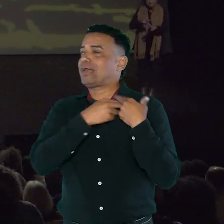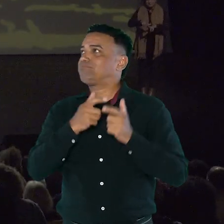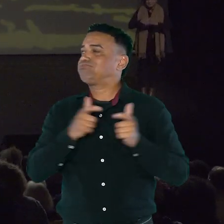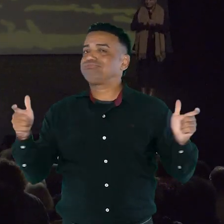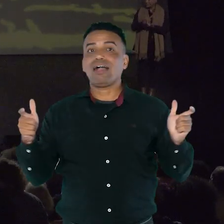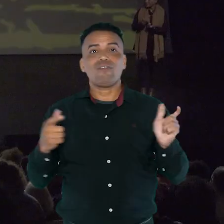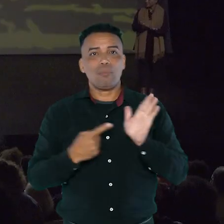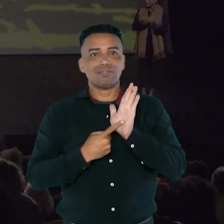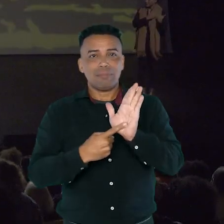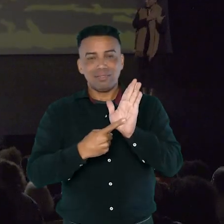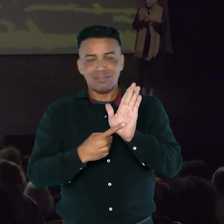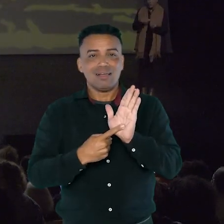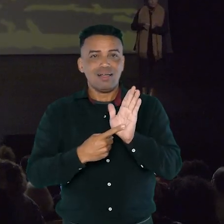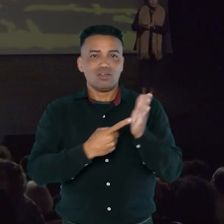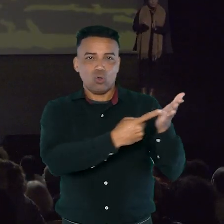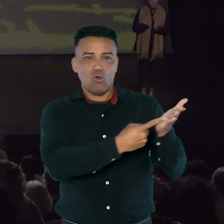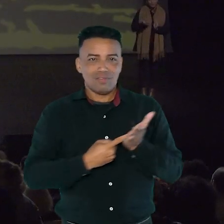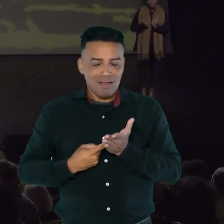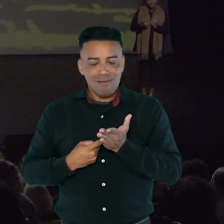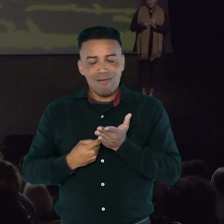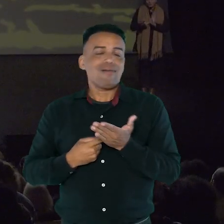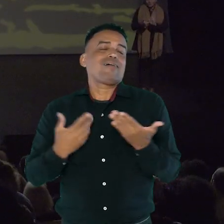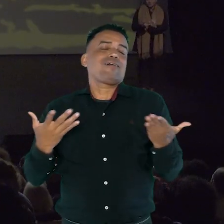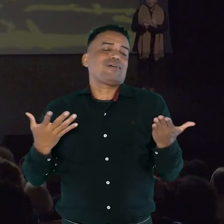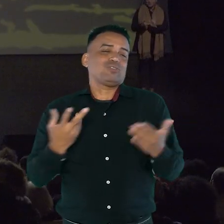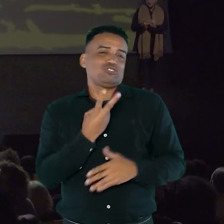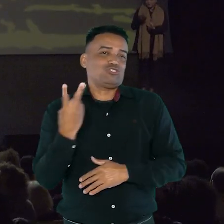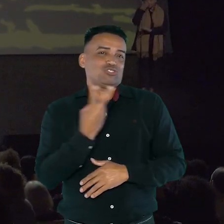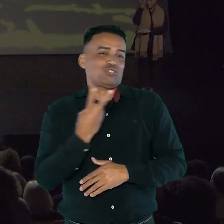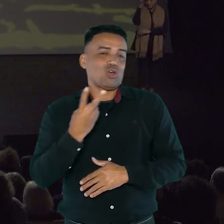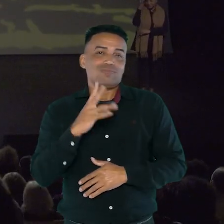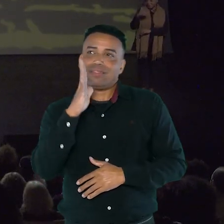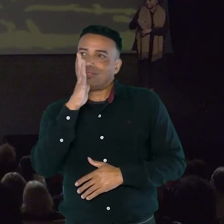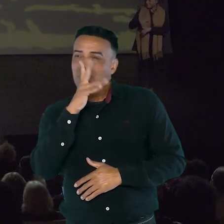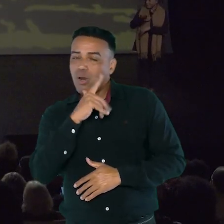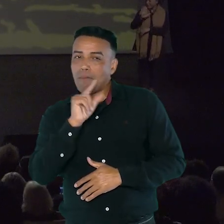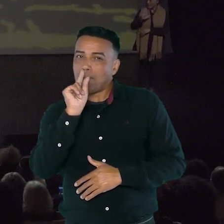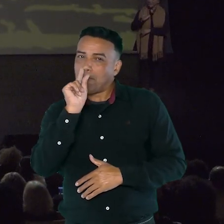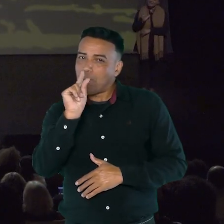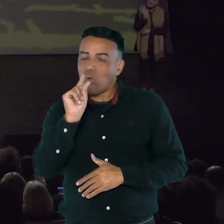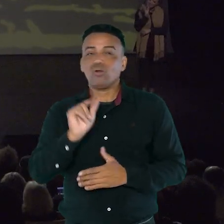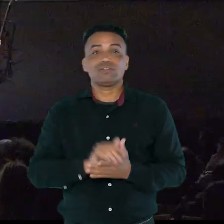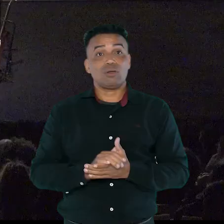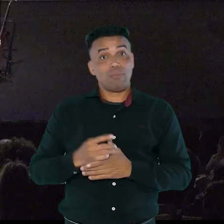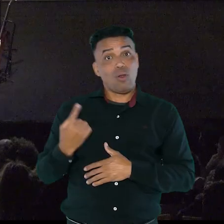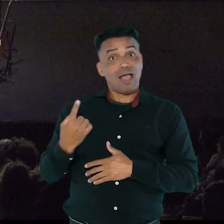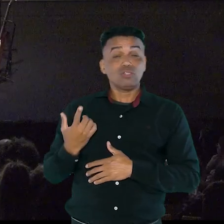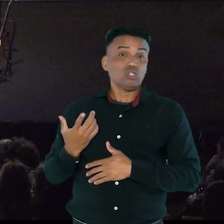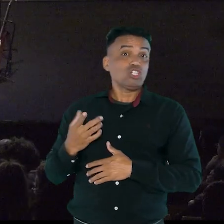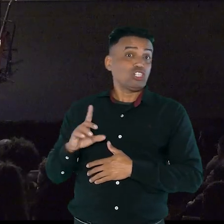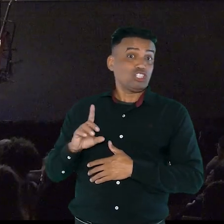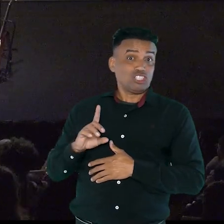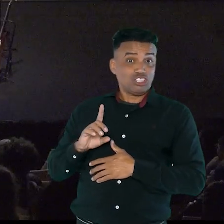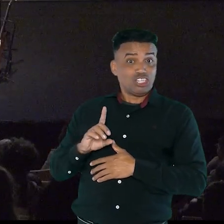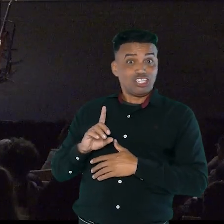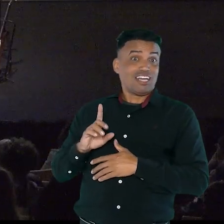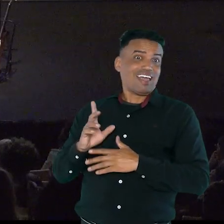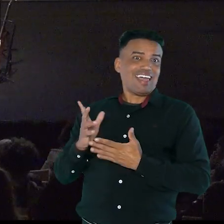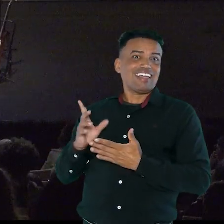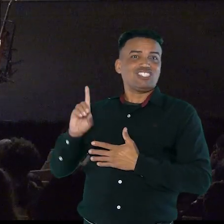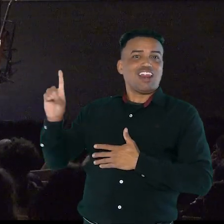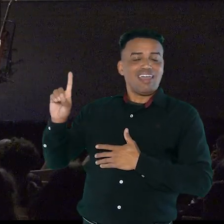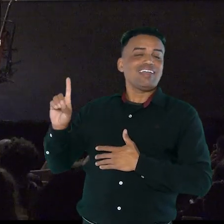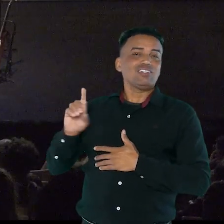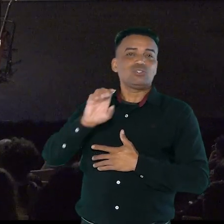hoje, Vozes da Periferia, Literatura, Arte e Justiça Social. Demora. Primeiro, aqui do meu lado direito,